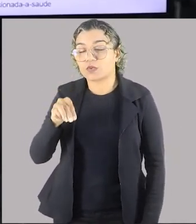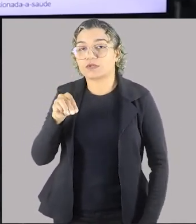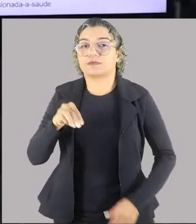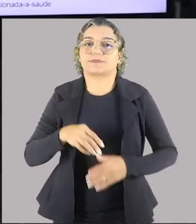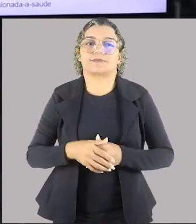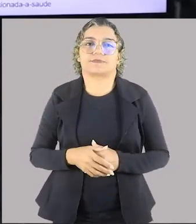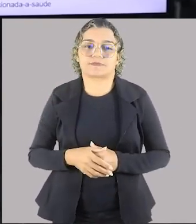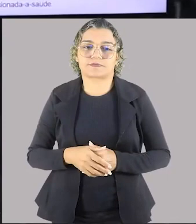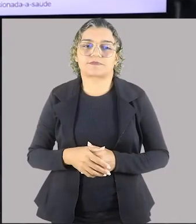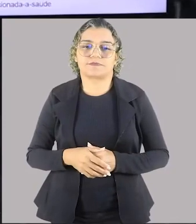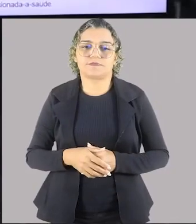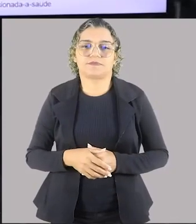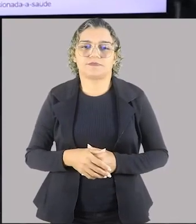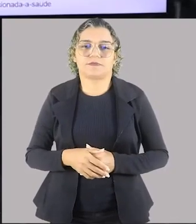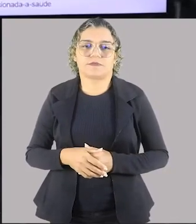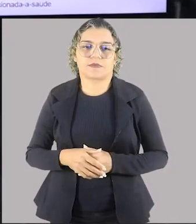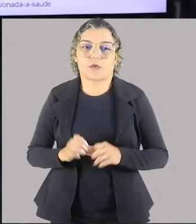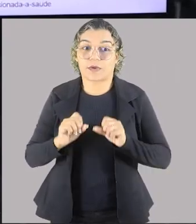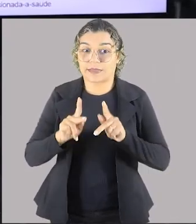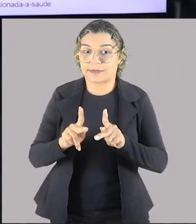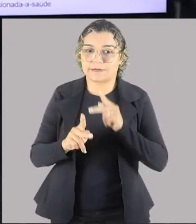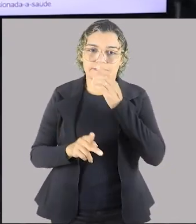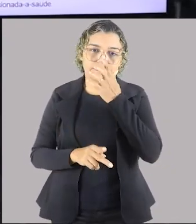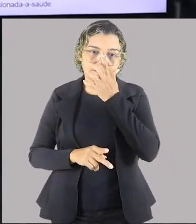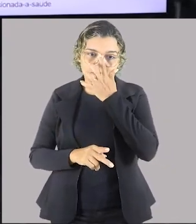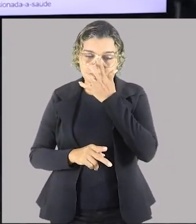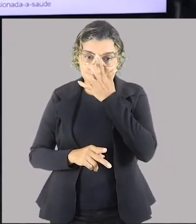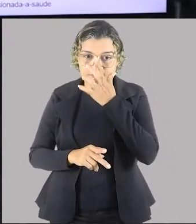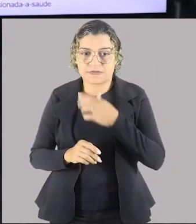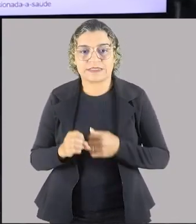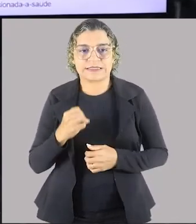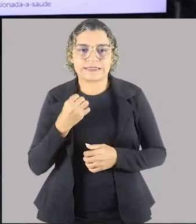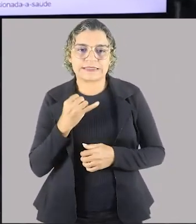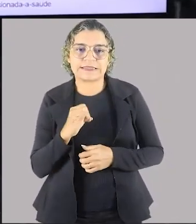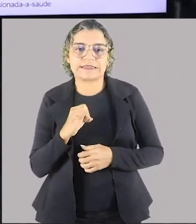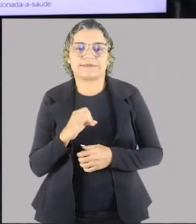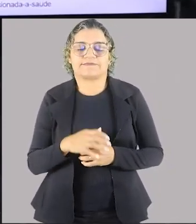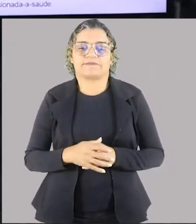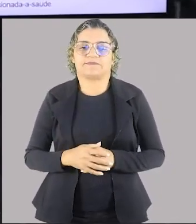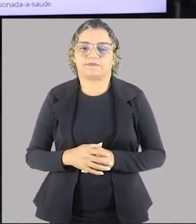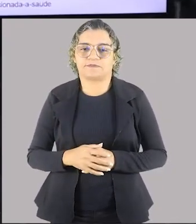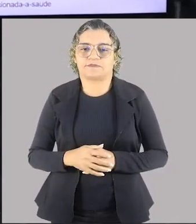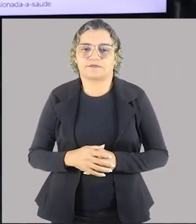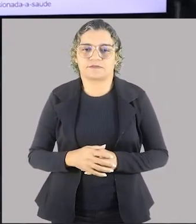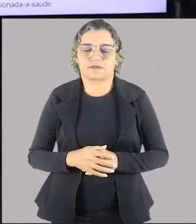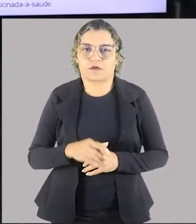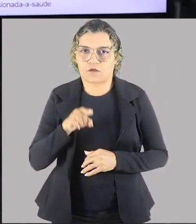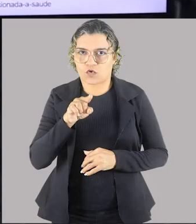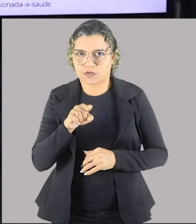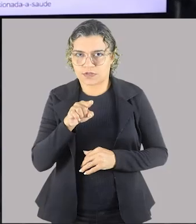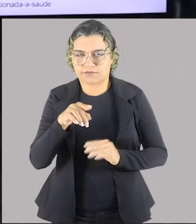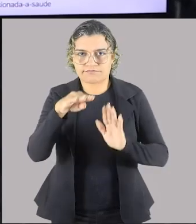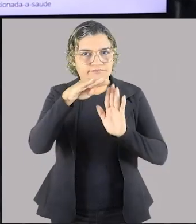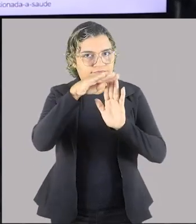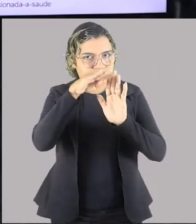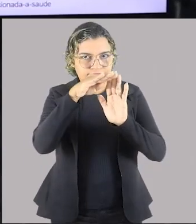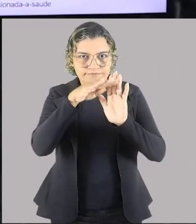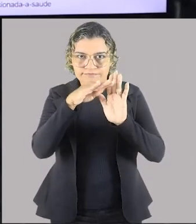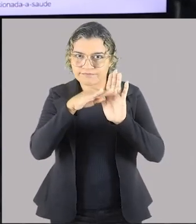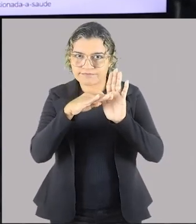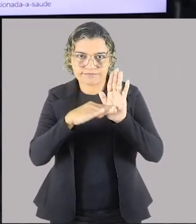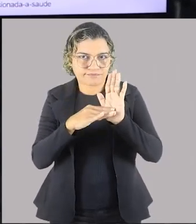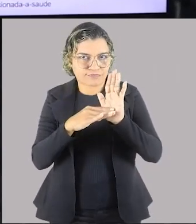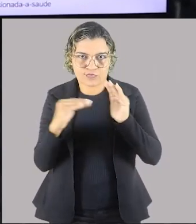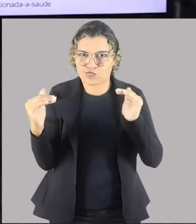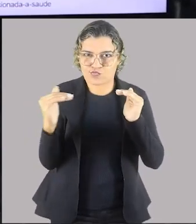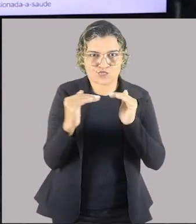vigorosa. Entendido? Se você não segue essa recomendação, se você